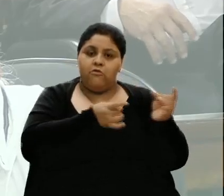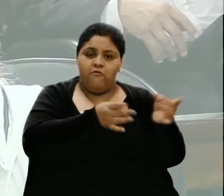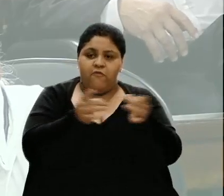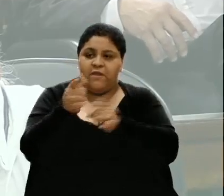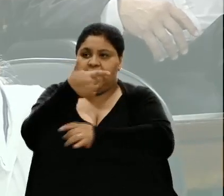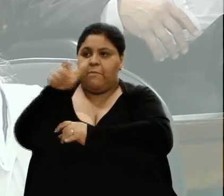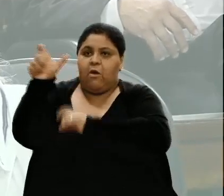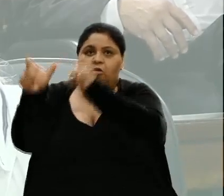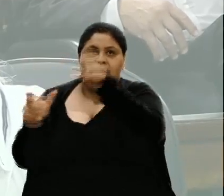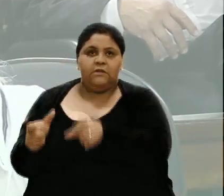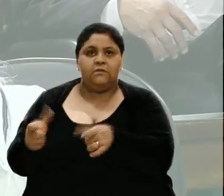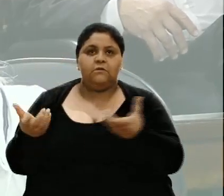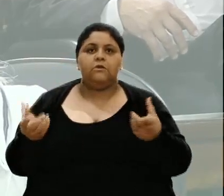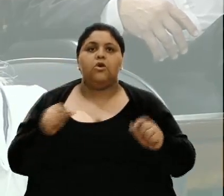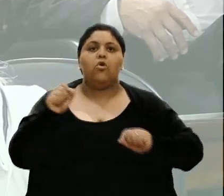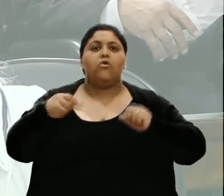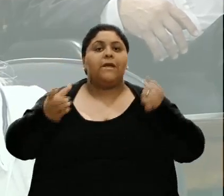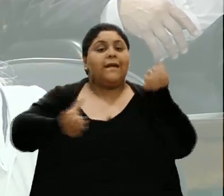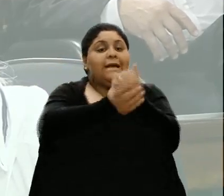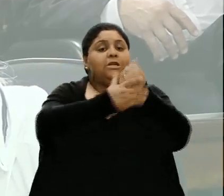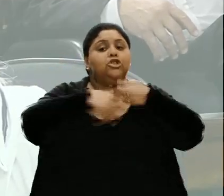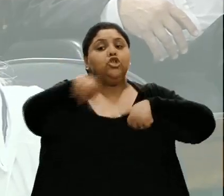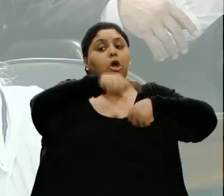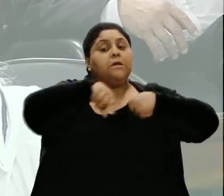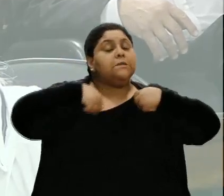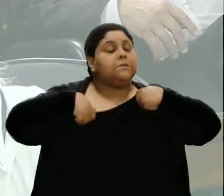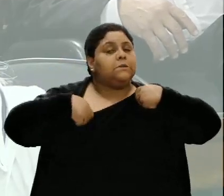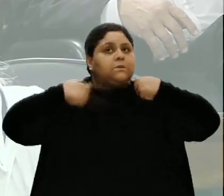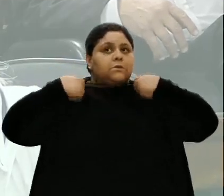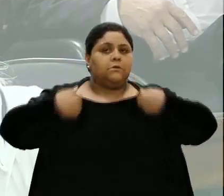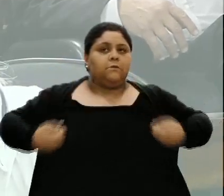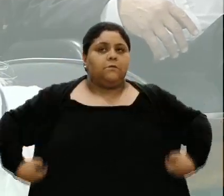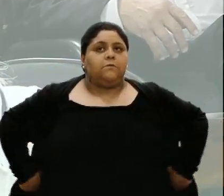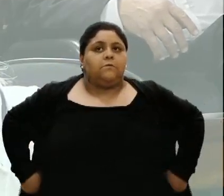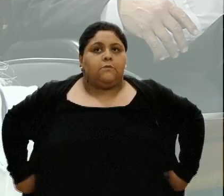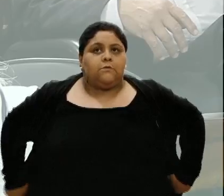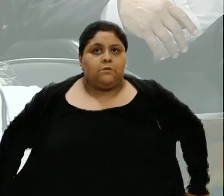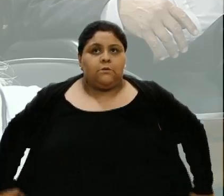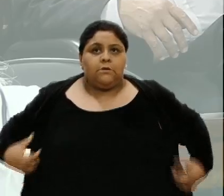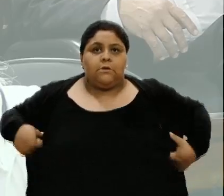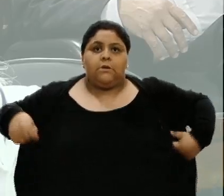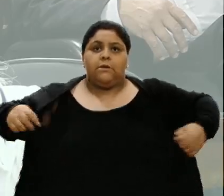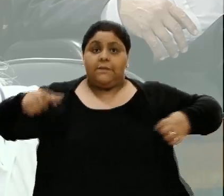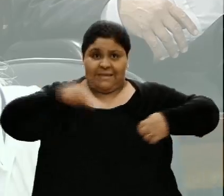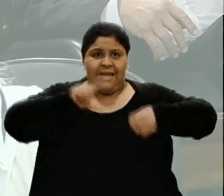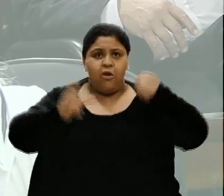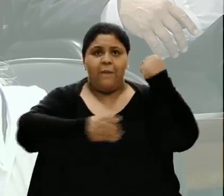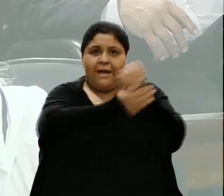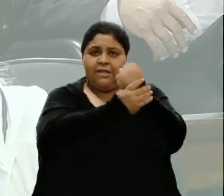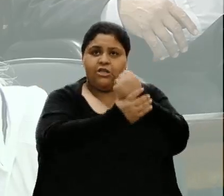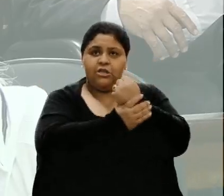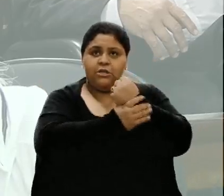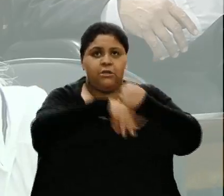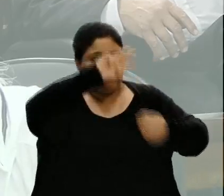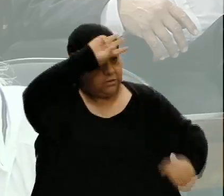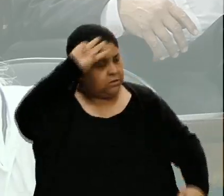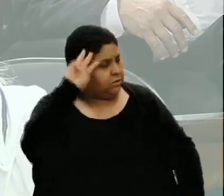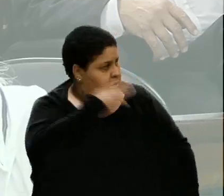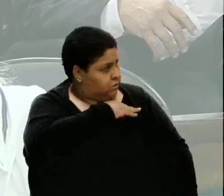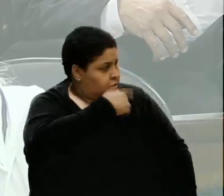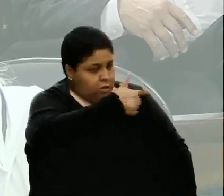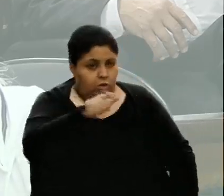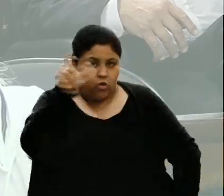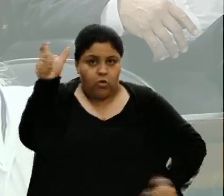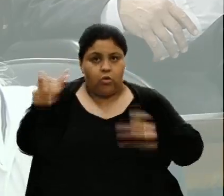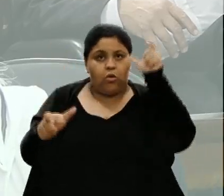pessoas? O que garante nós? Tem alguma garantia, vereador Juliano Valim? Que outras pessoas não vão lá